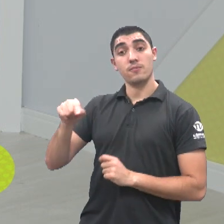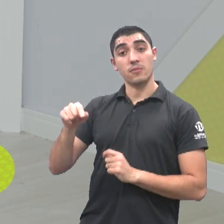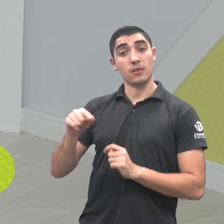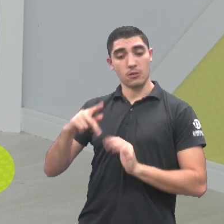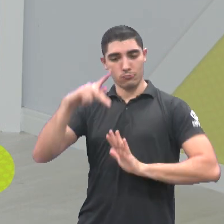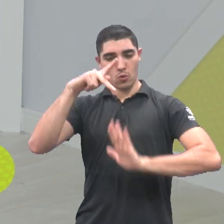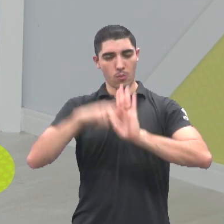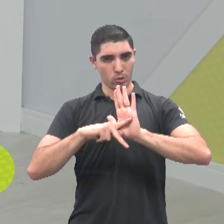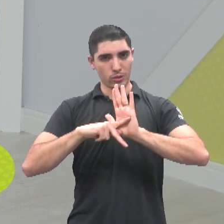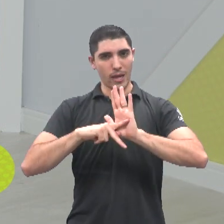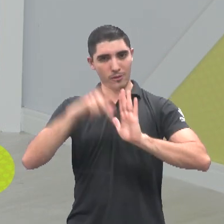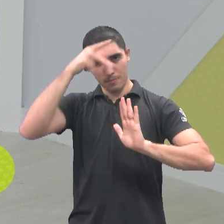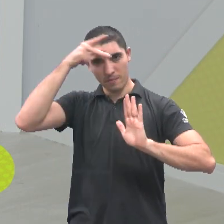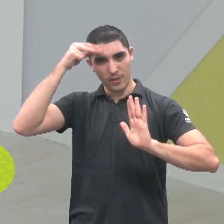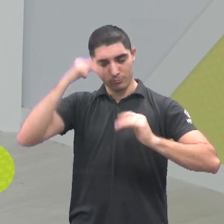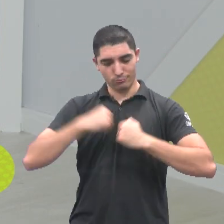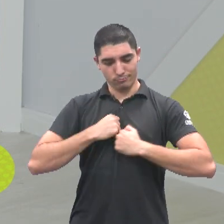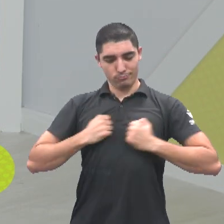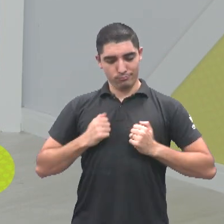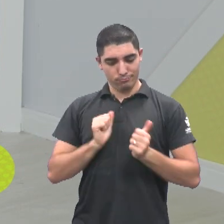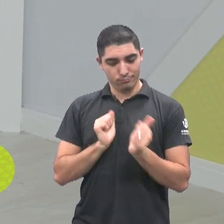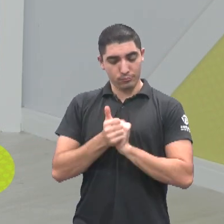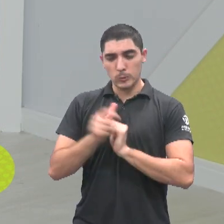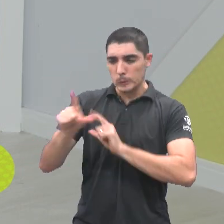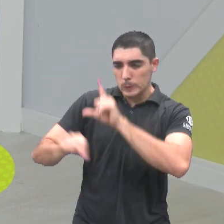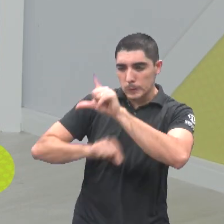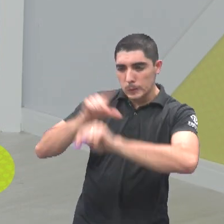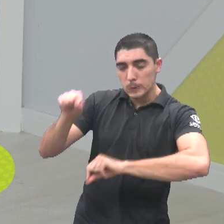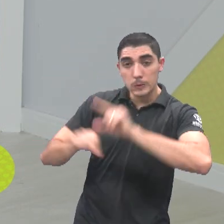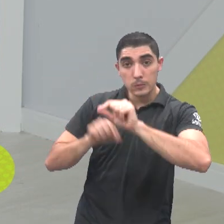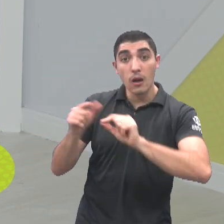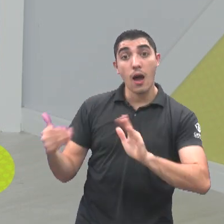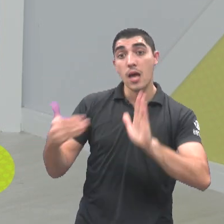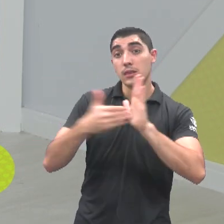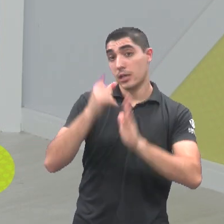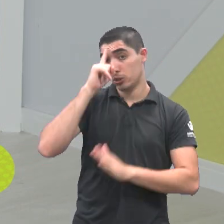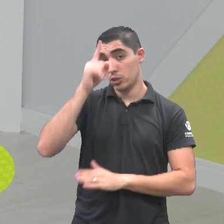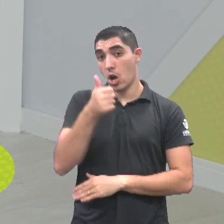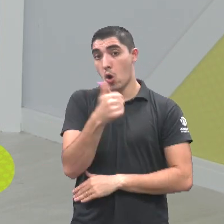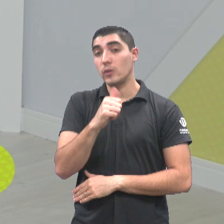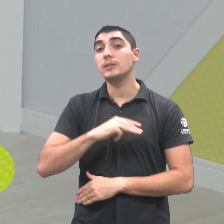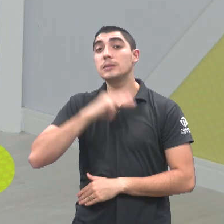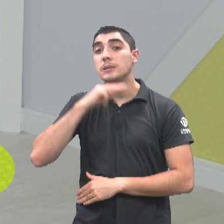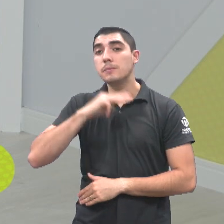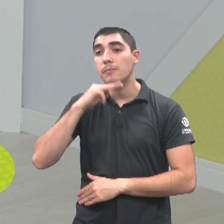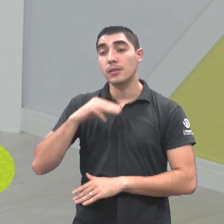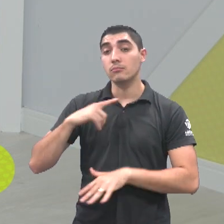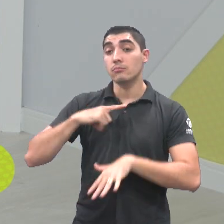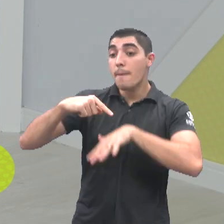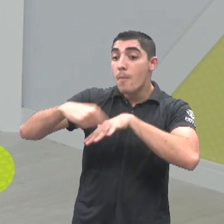Atleta Cidadão, que ainda estão acontecendo e vão até o dia 11 de março em mais algumas modalidades. Até o momento,